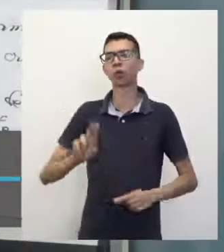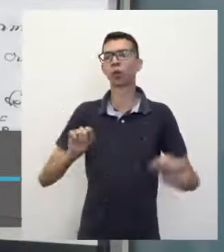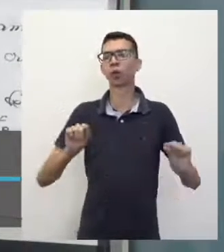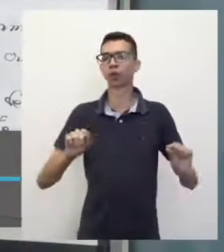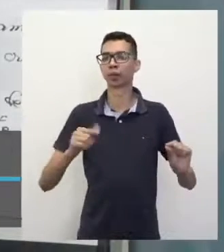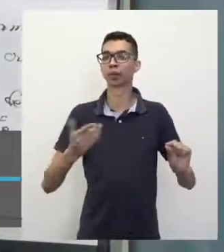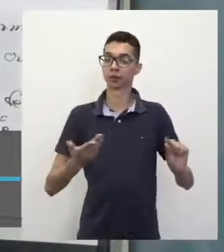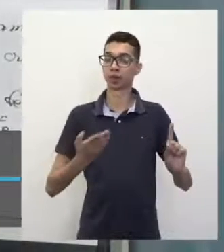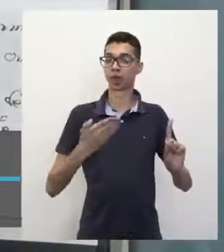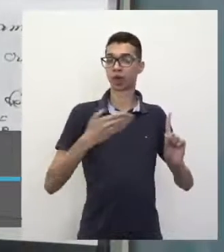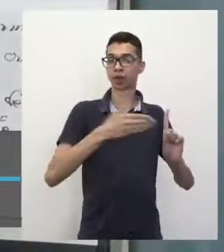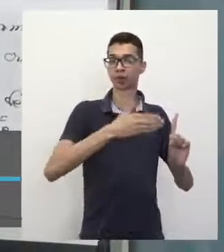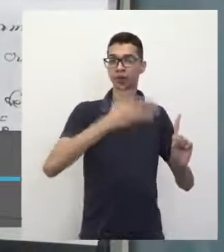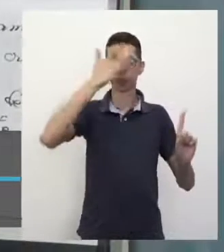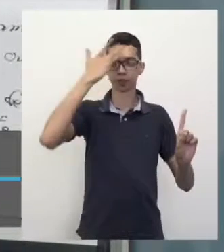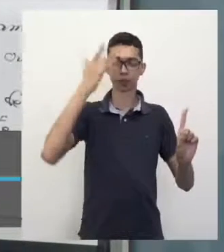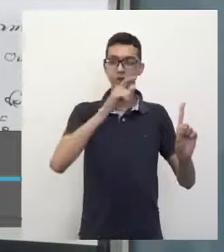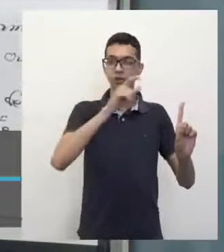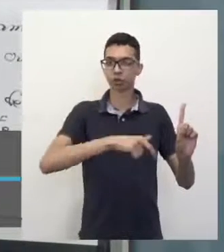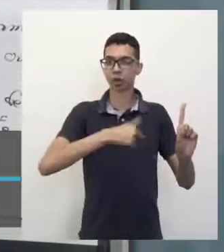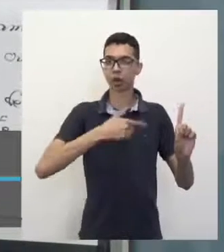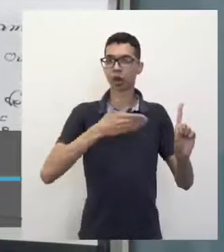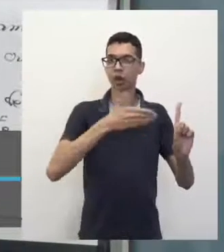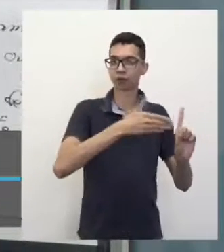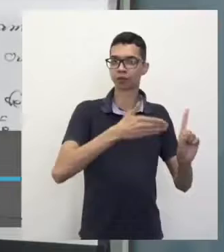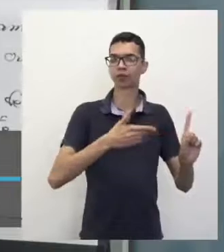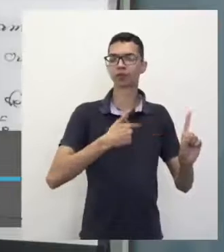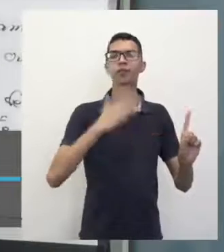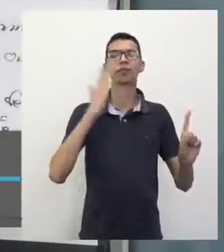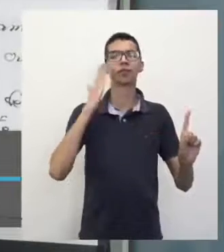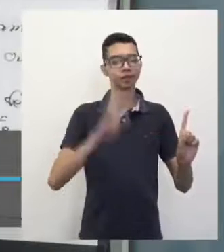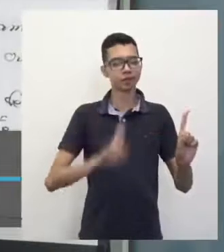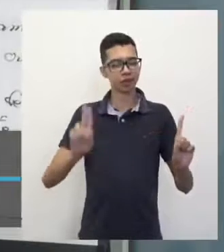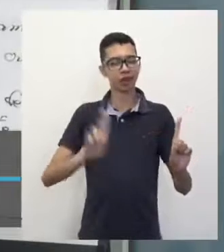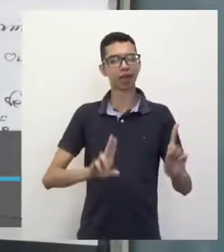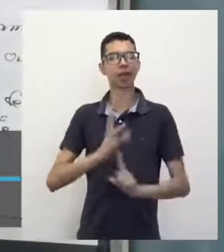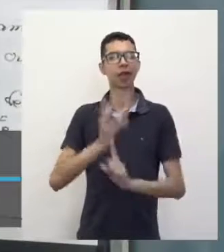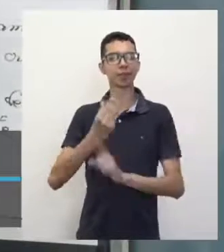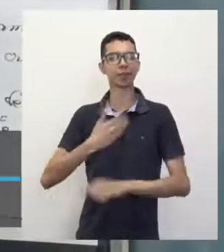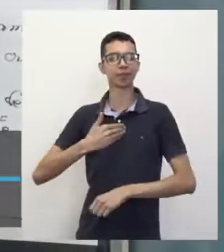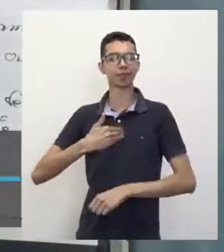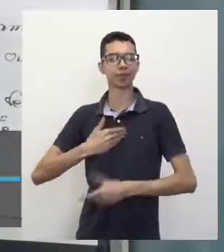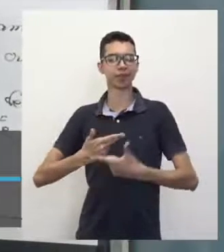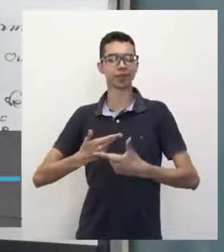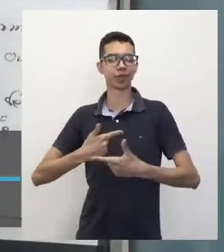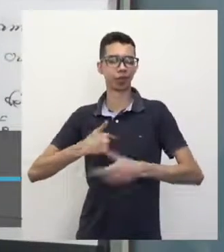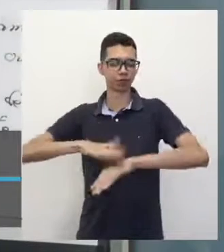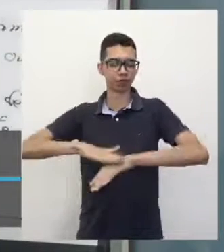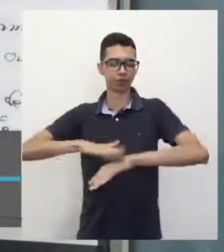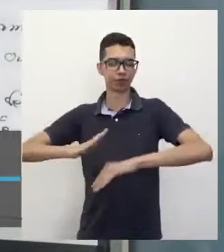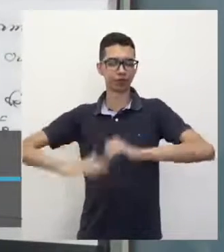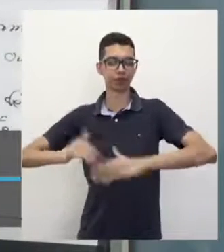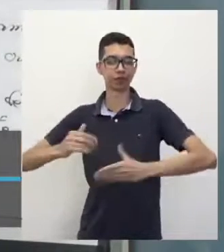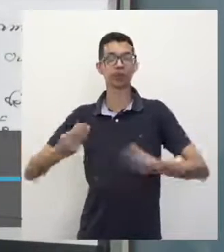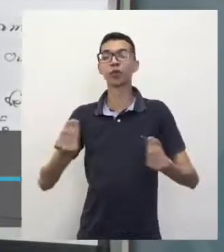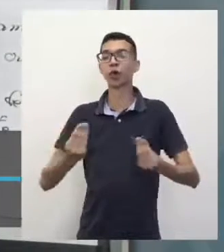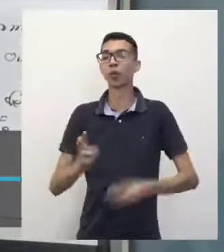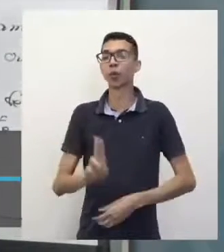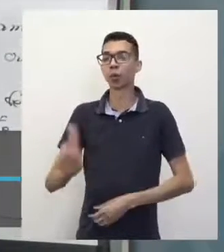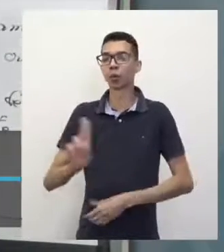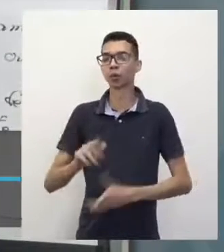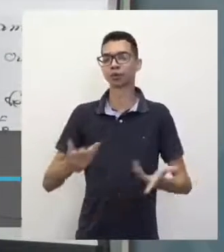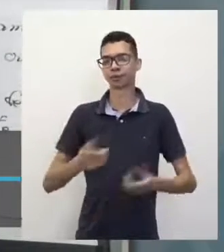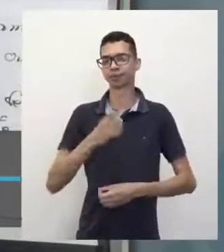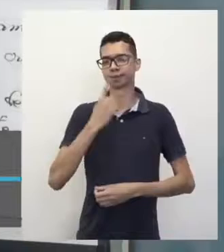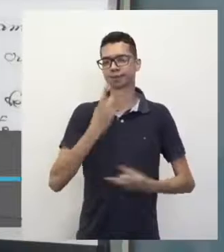dessas pessoas na minha obra? Como que eu vou fazer isso? Tá? Então, a gente entra na dimensão social. É quando você vê a obra de